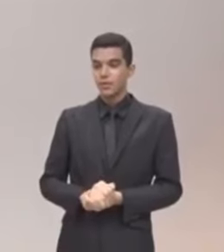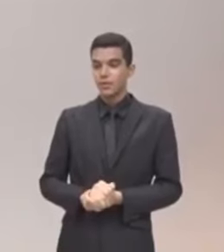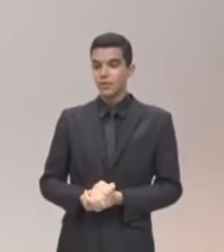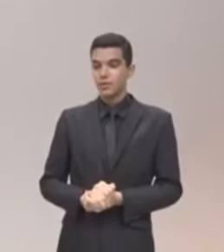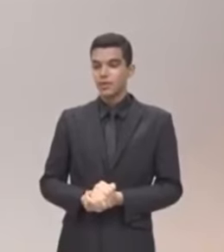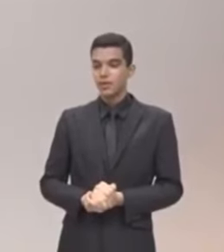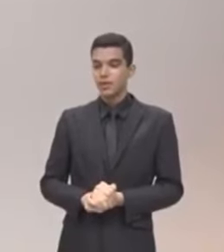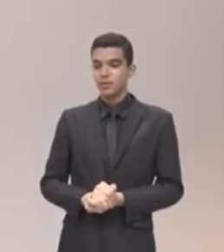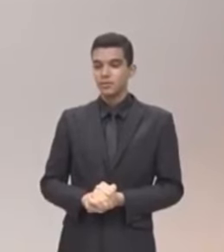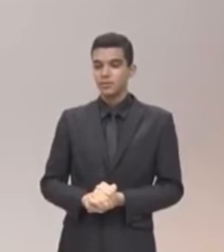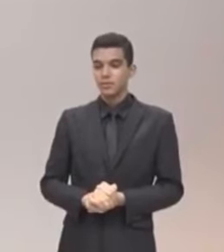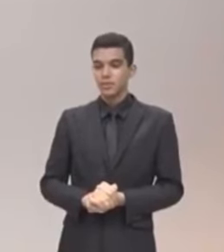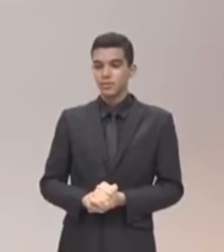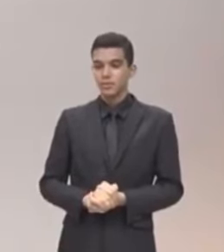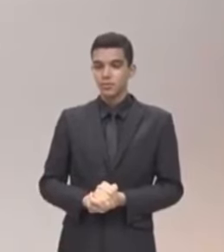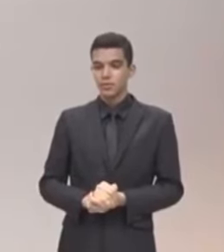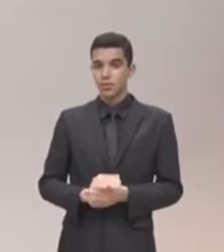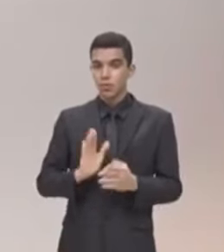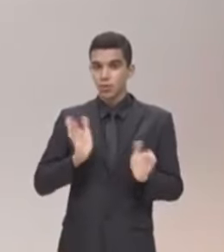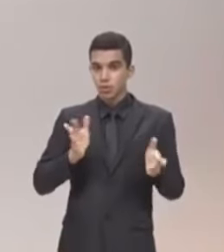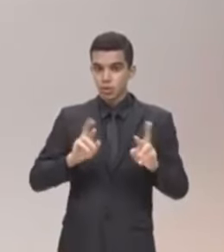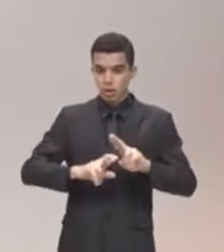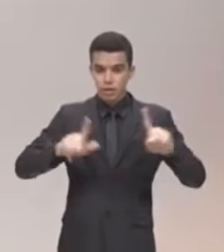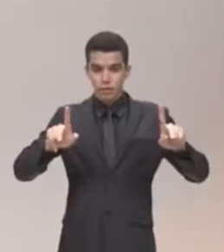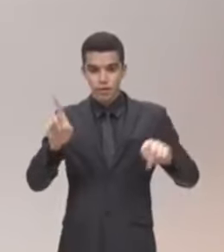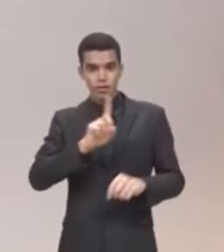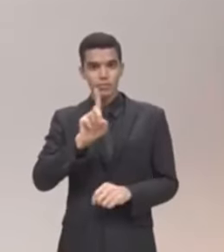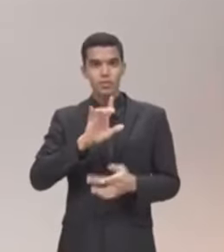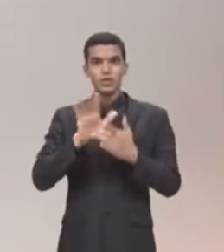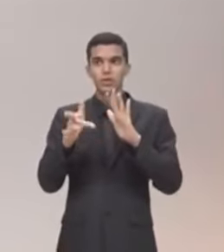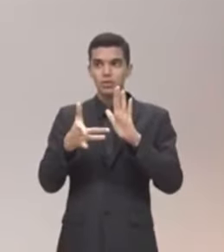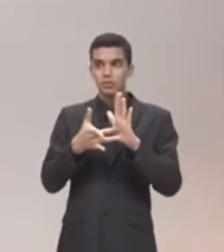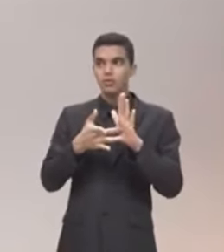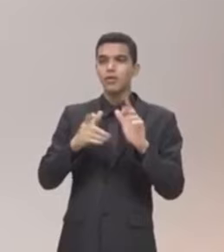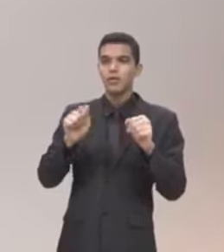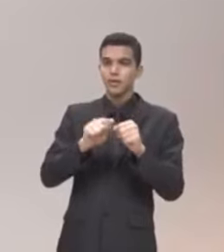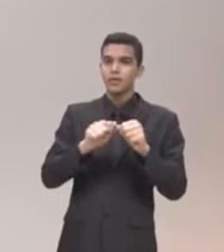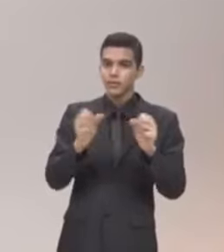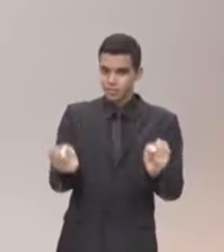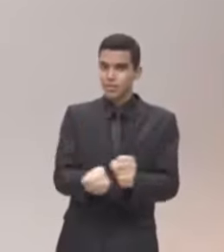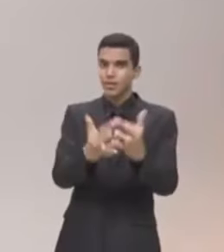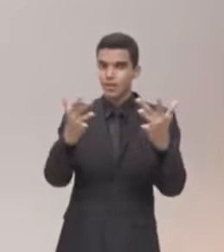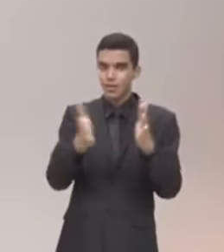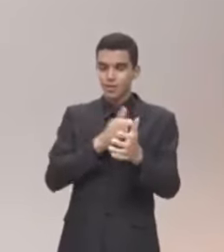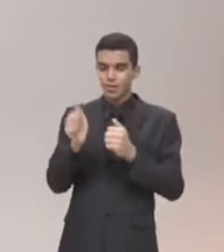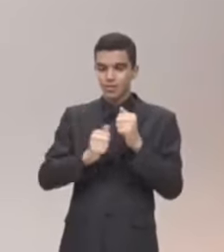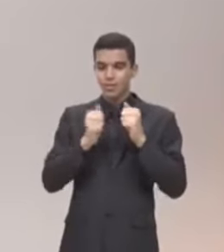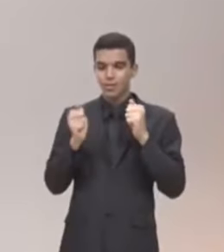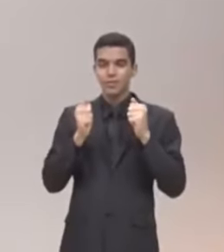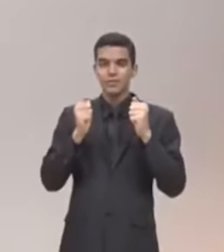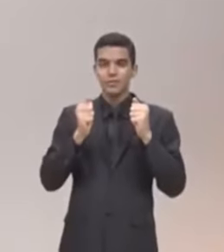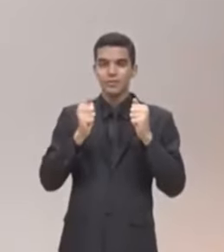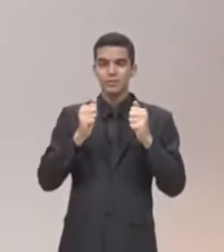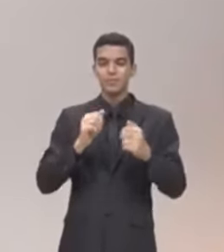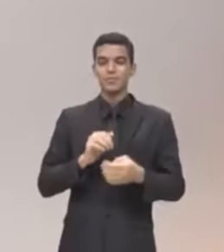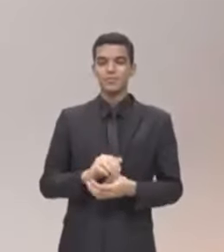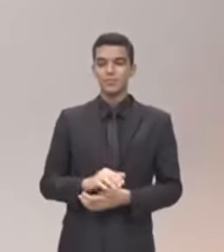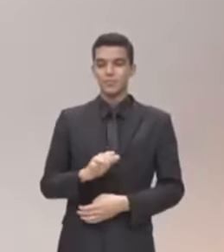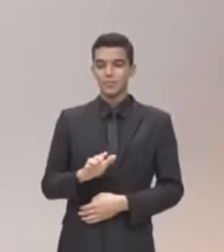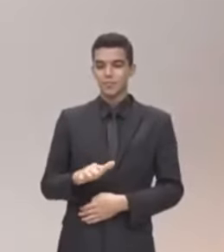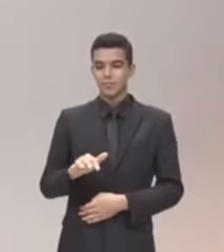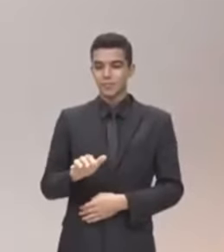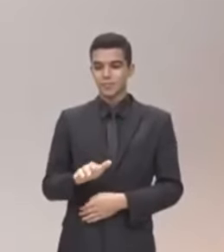ser diferente. Jesus chegou aqui, chegou aí. Aleluia, escute.